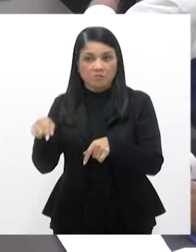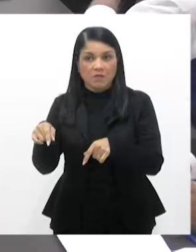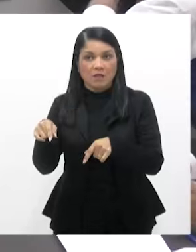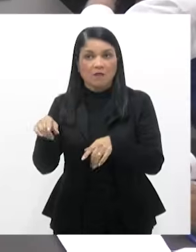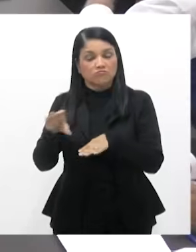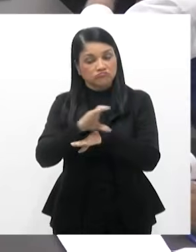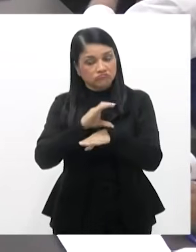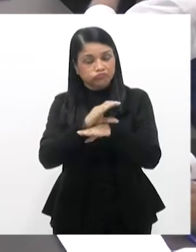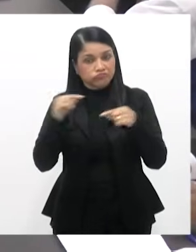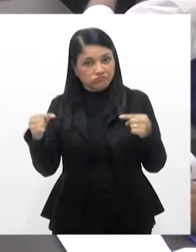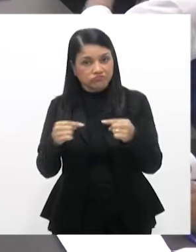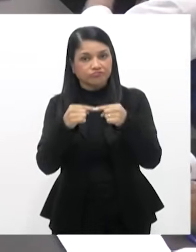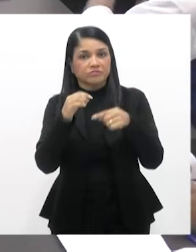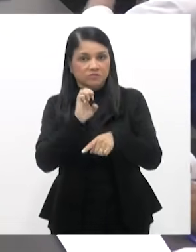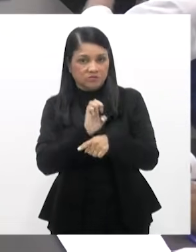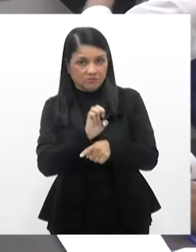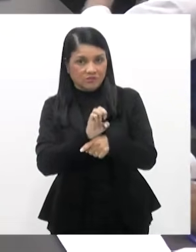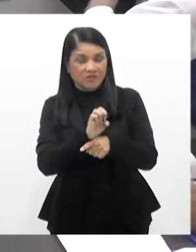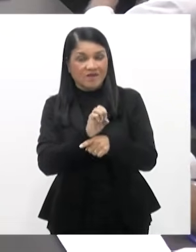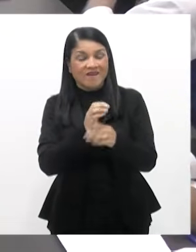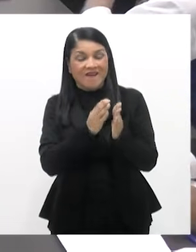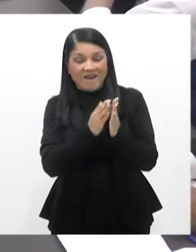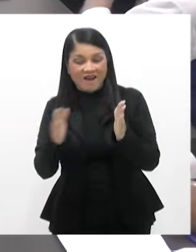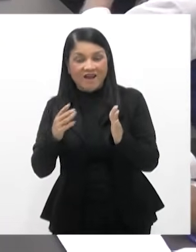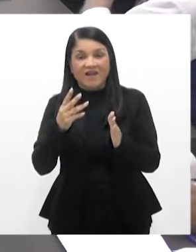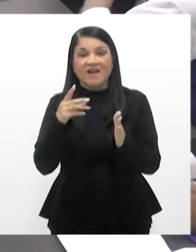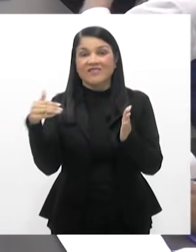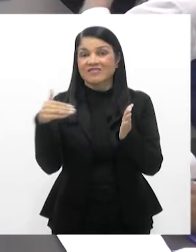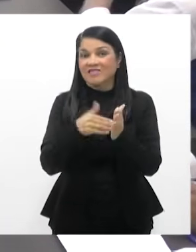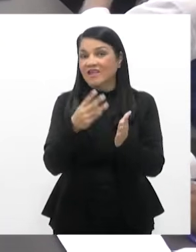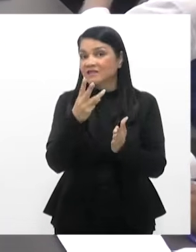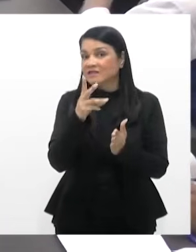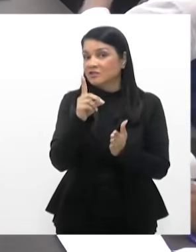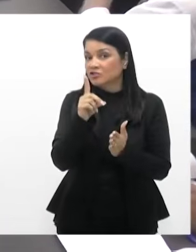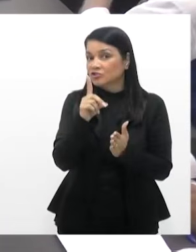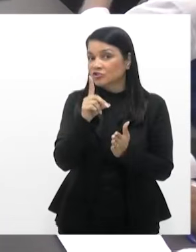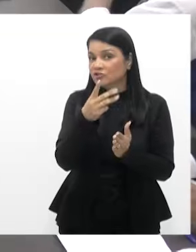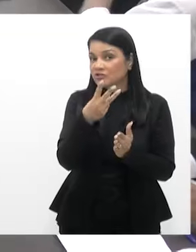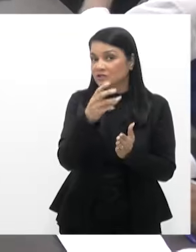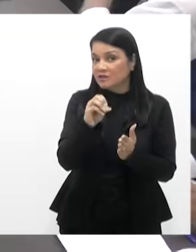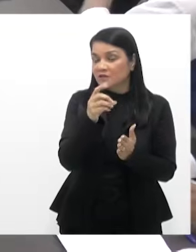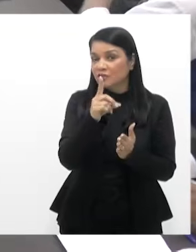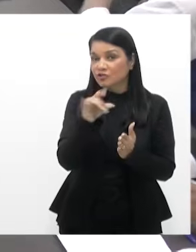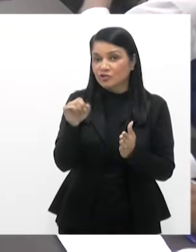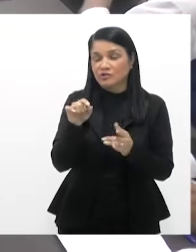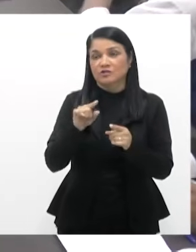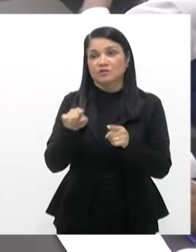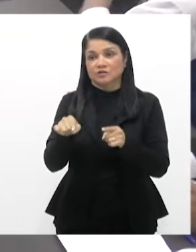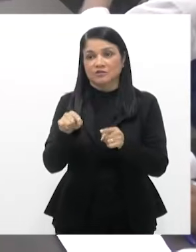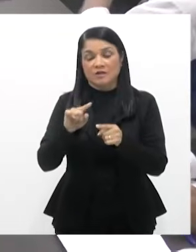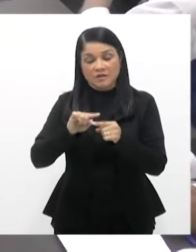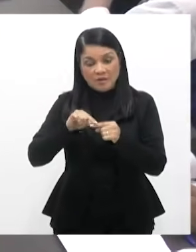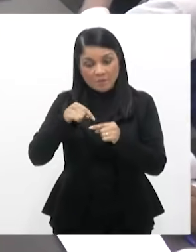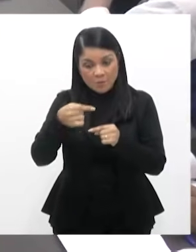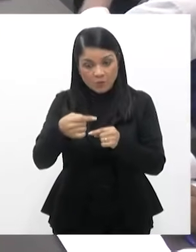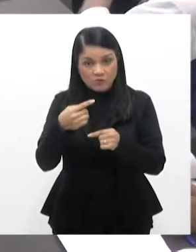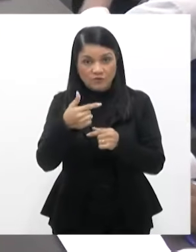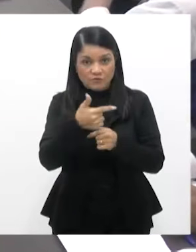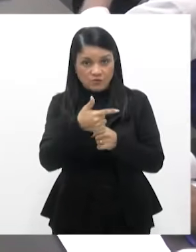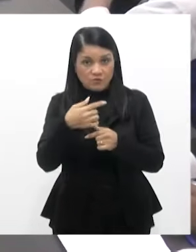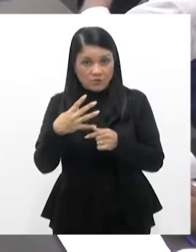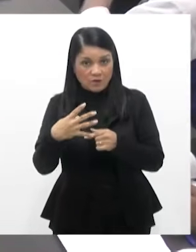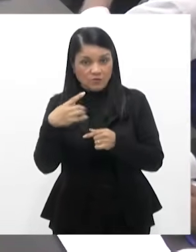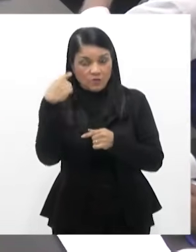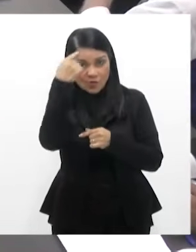Constituição Estadual, que é a eleição em até 30 dias. Surgiu o fato jurídico. 24 horas depois, aquele que pretende